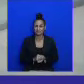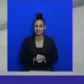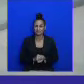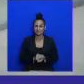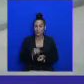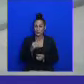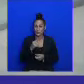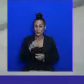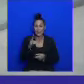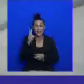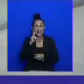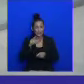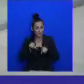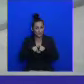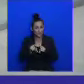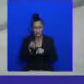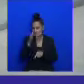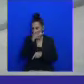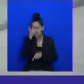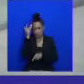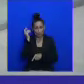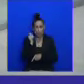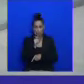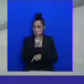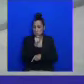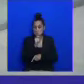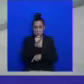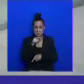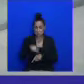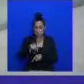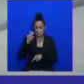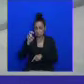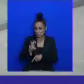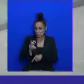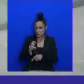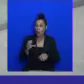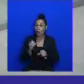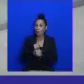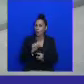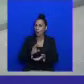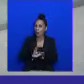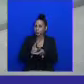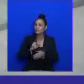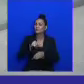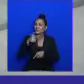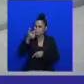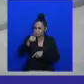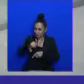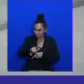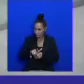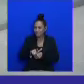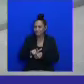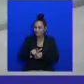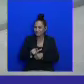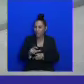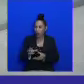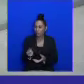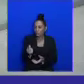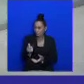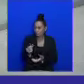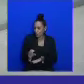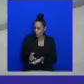Muito bem. Ah, lembrando também que se ninguém acertar todos os 5 números, o prêmio acumula e no próximo sorteio o valor